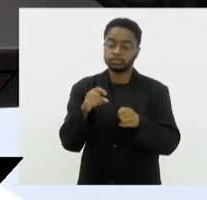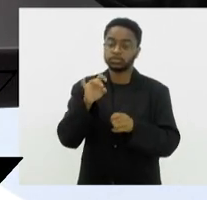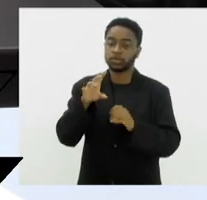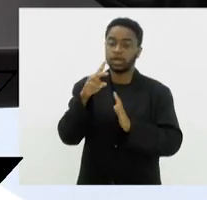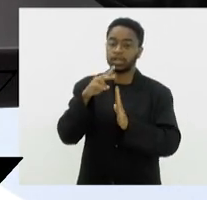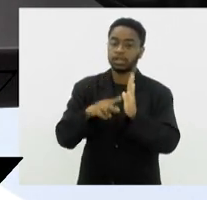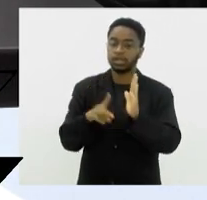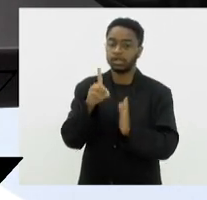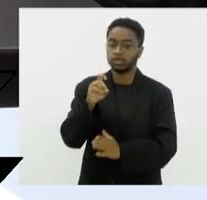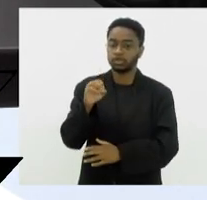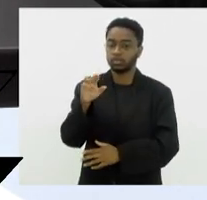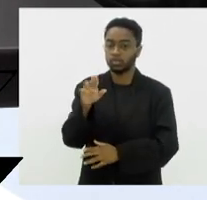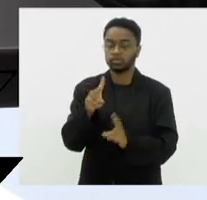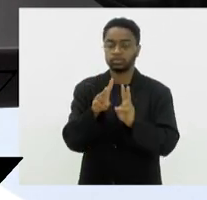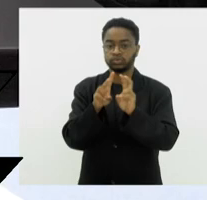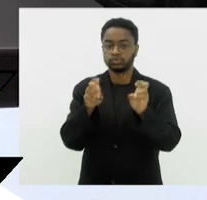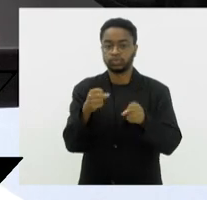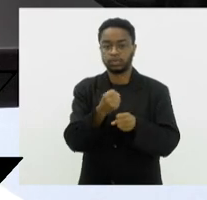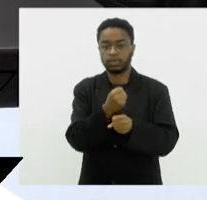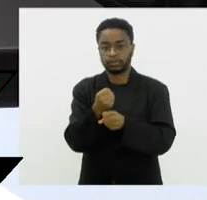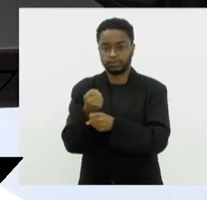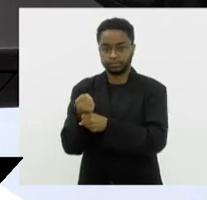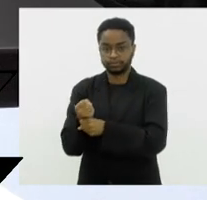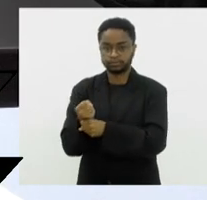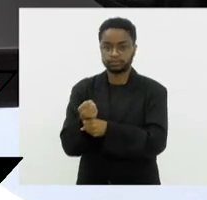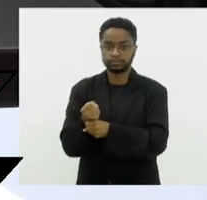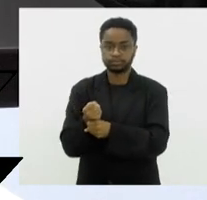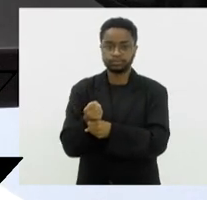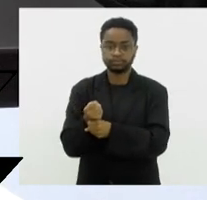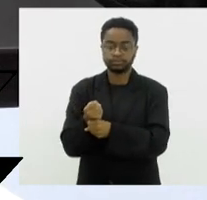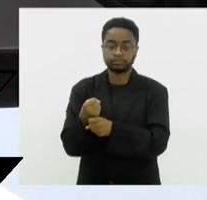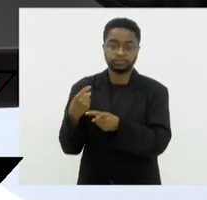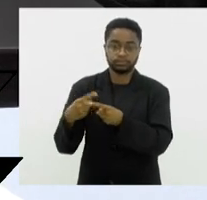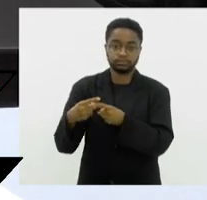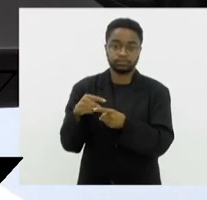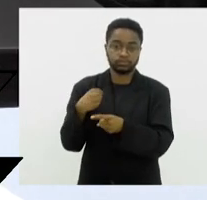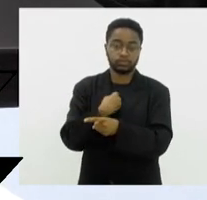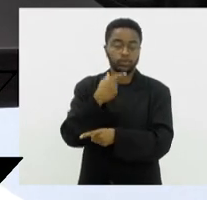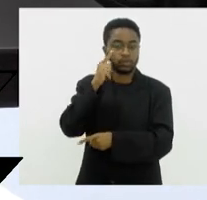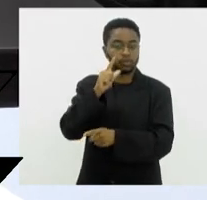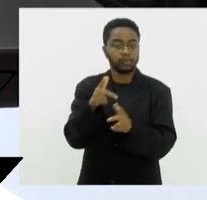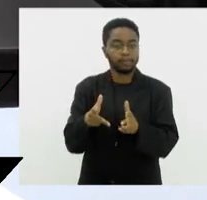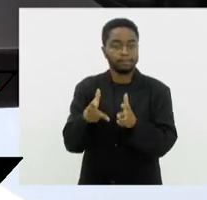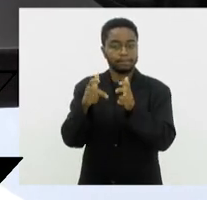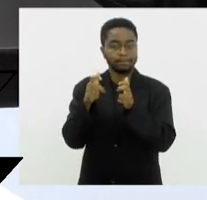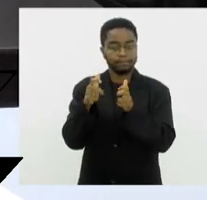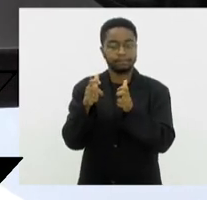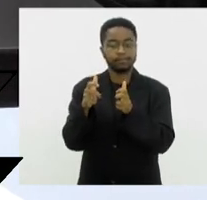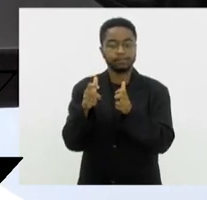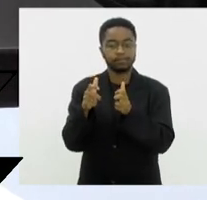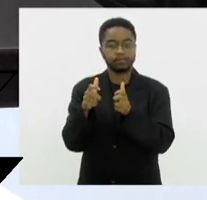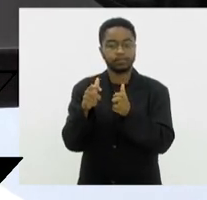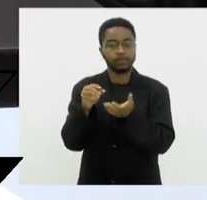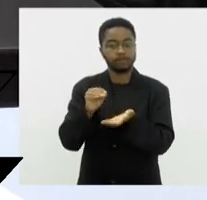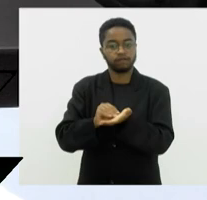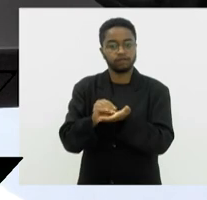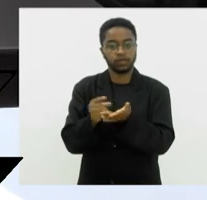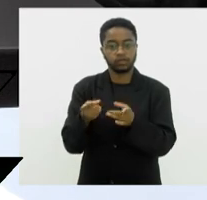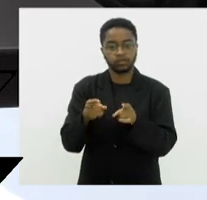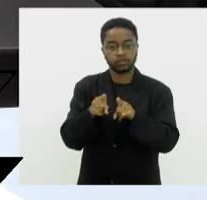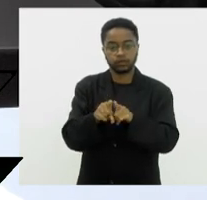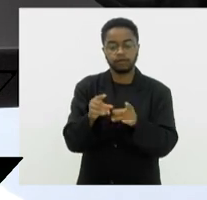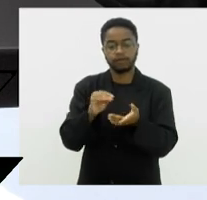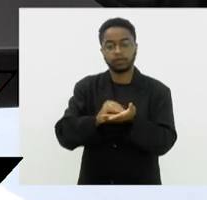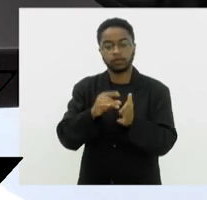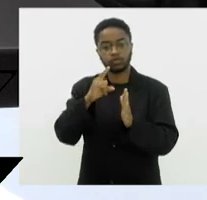Oficial, né, sobre essas obras, para que a gente veja a ausência de um convênio, de um termo